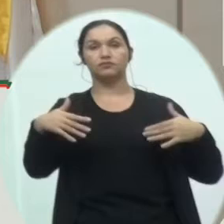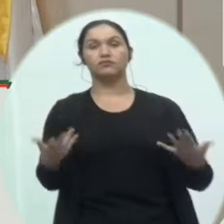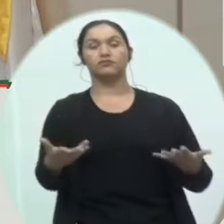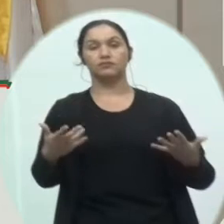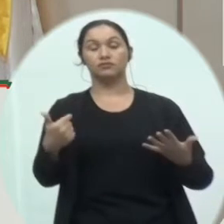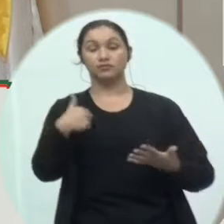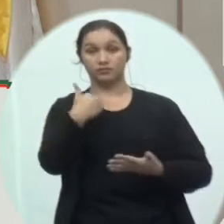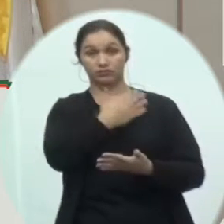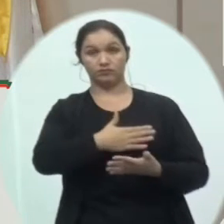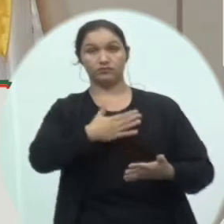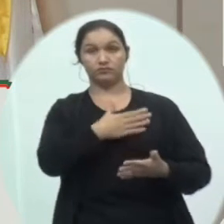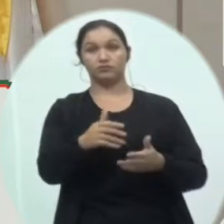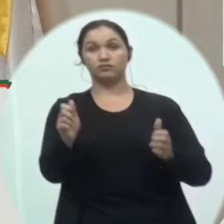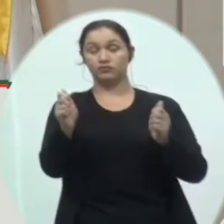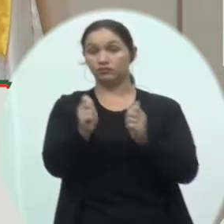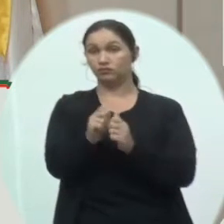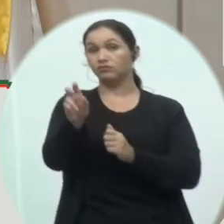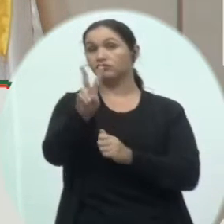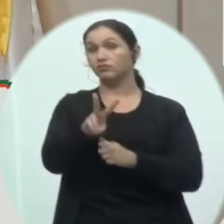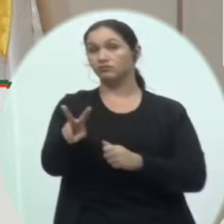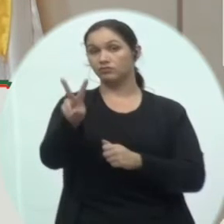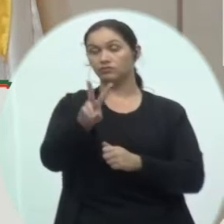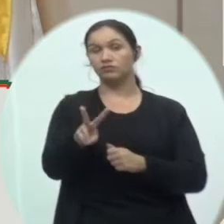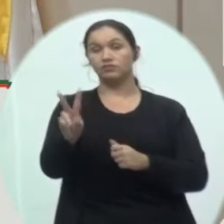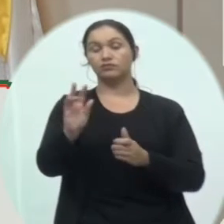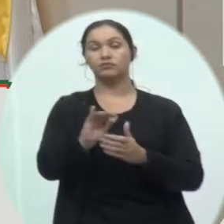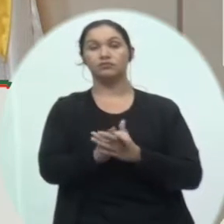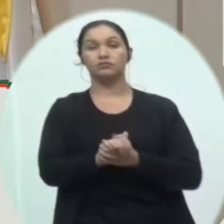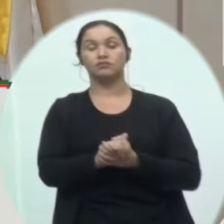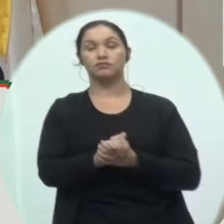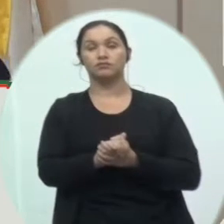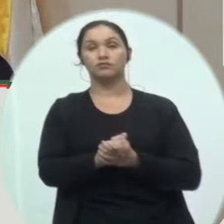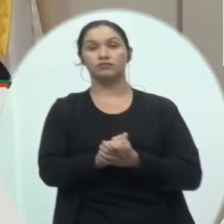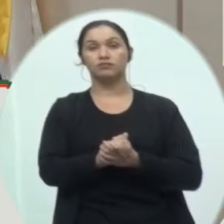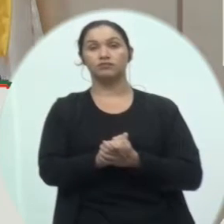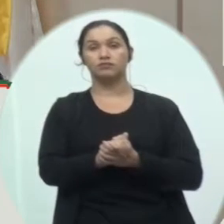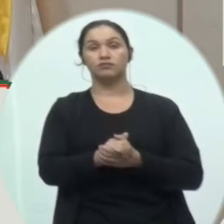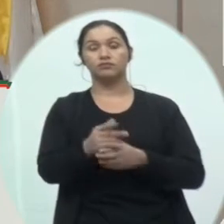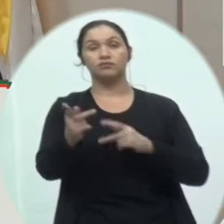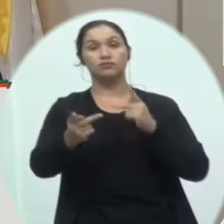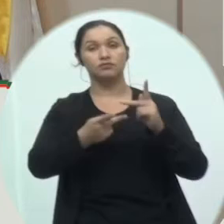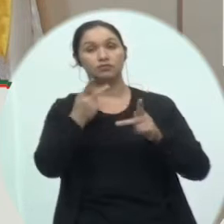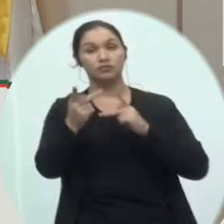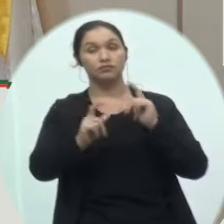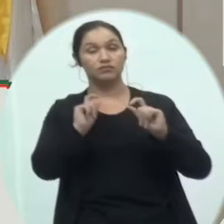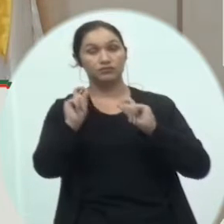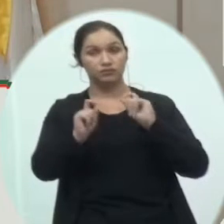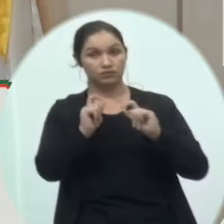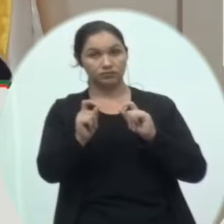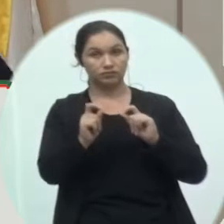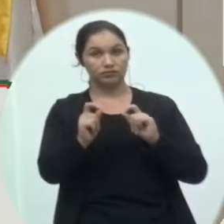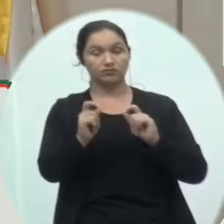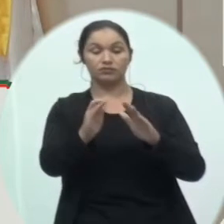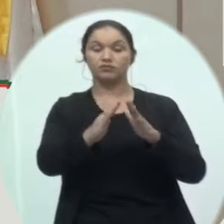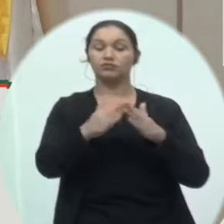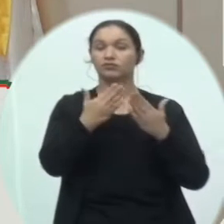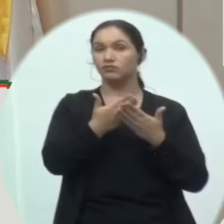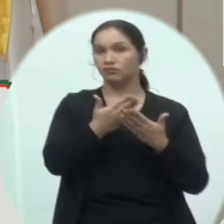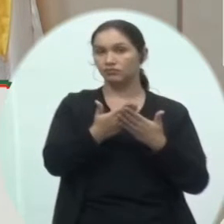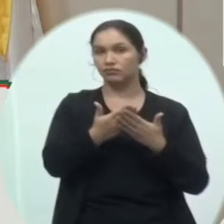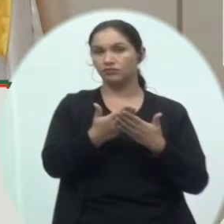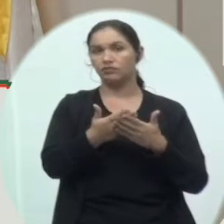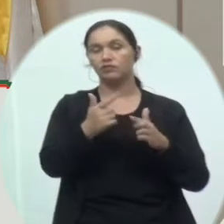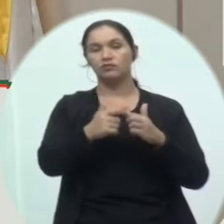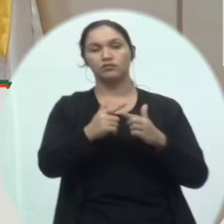nada, me solidarizar aos colegas vereadores com relação à questão que o vereador Toninho levantou dos requerimentos, das respostas